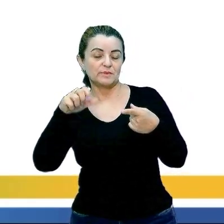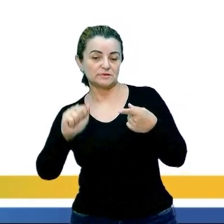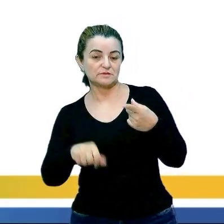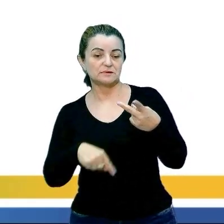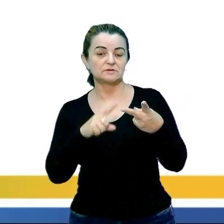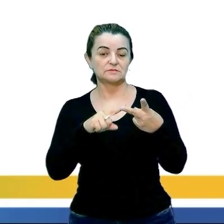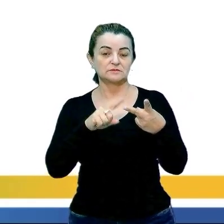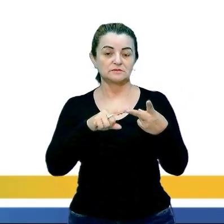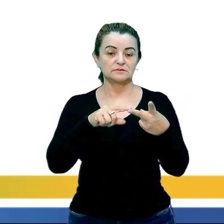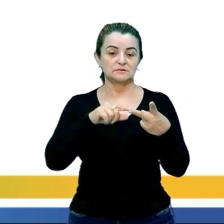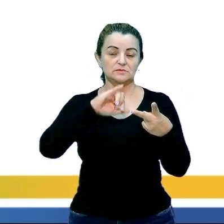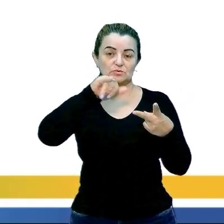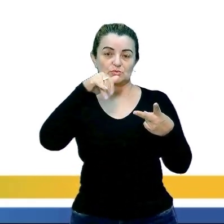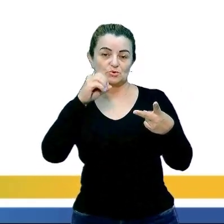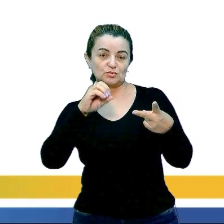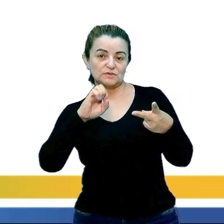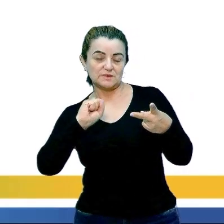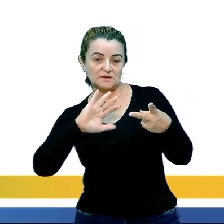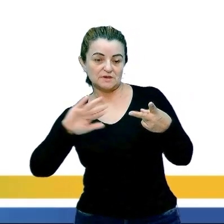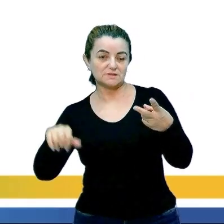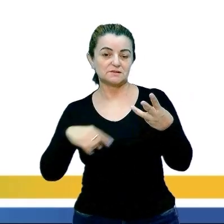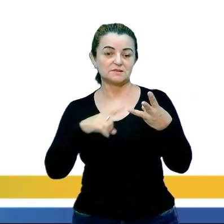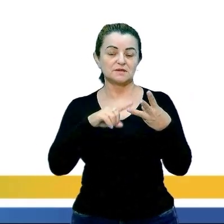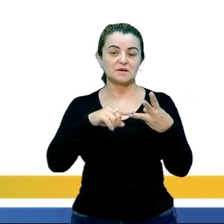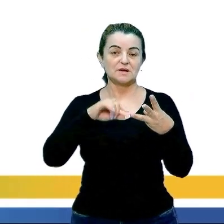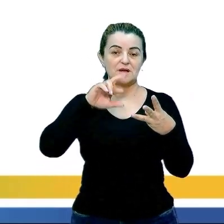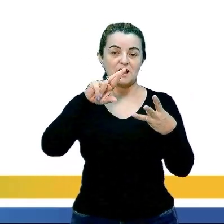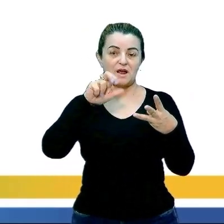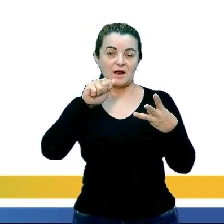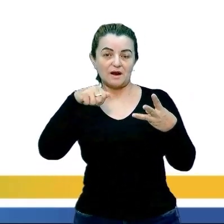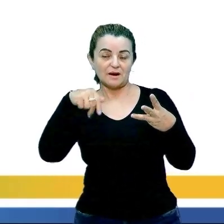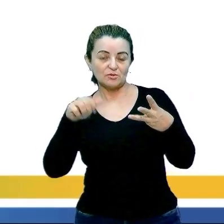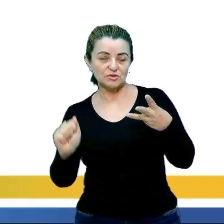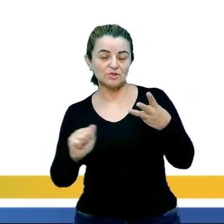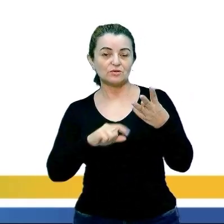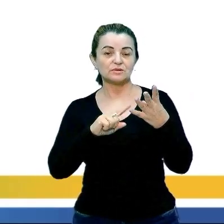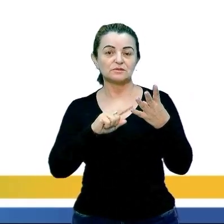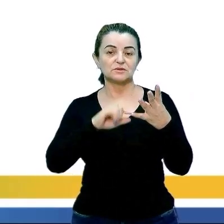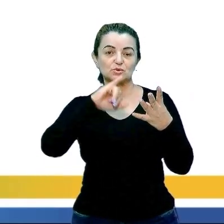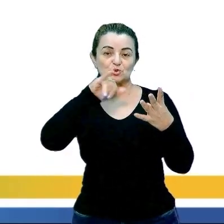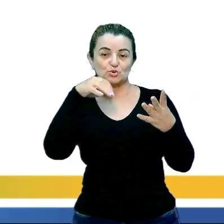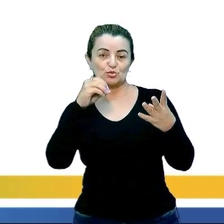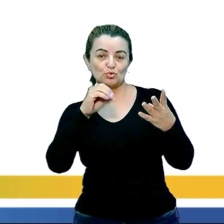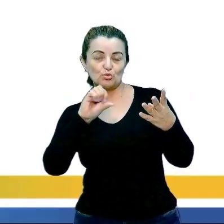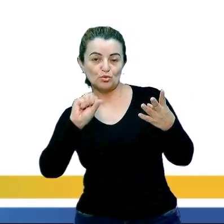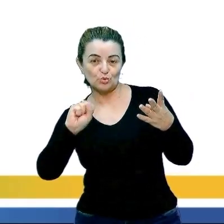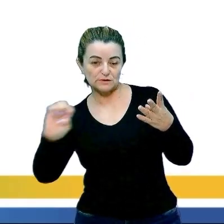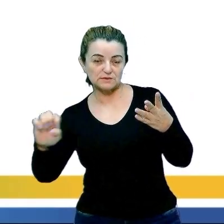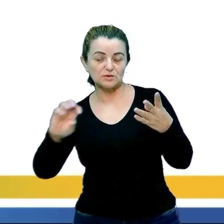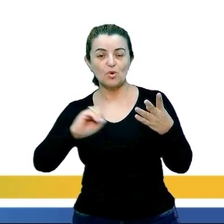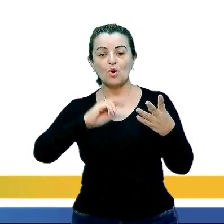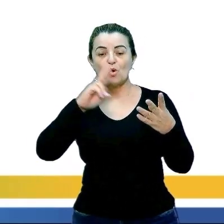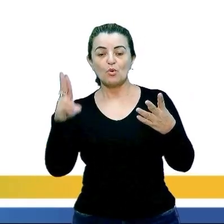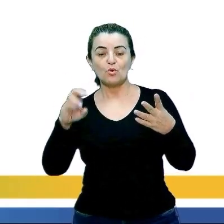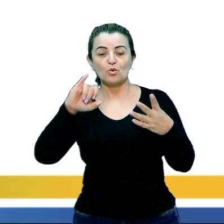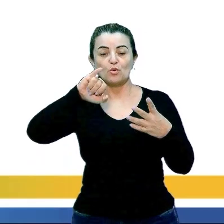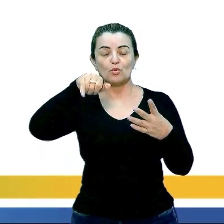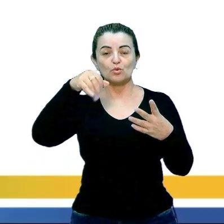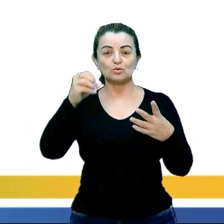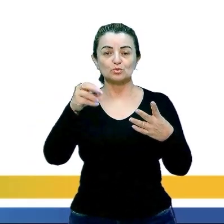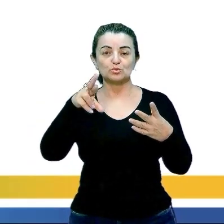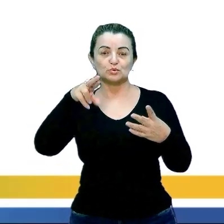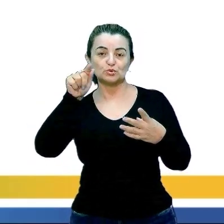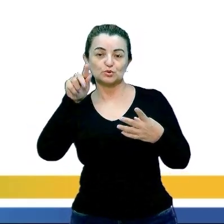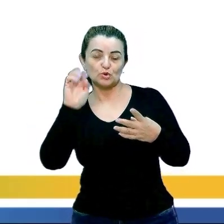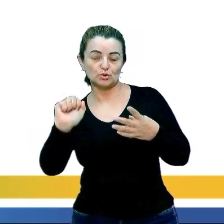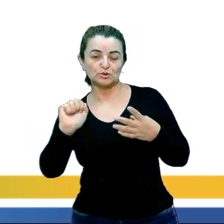de José Lins do Rego, Raquel de Queiroz, José Américo de Almeida ou Jorge Amaro, com